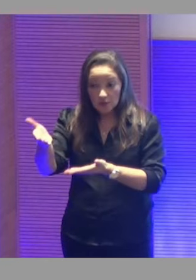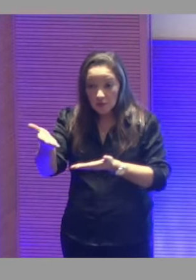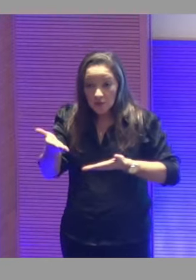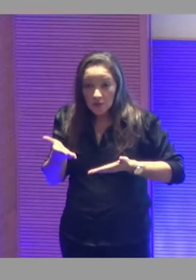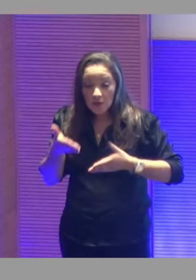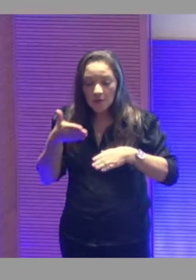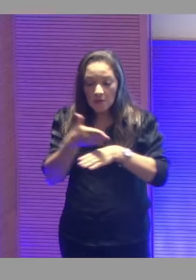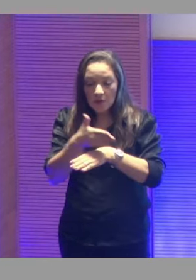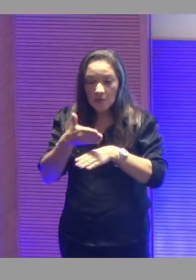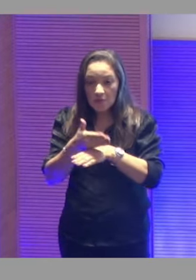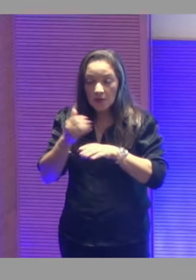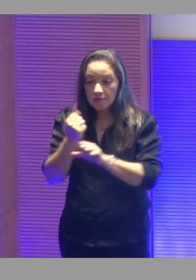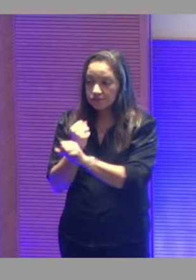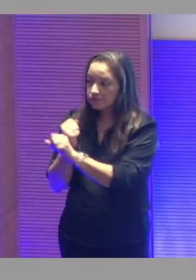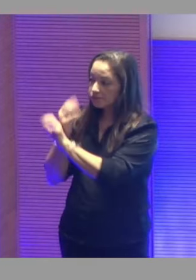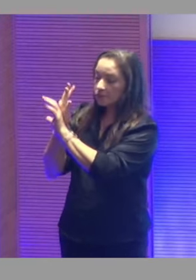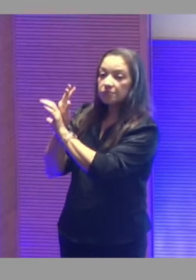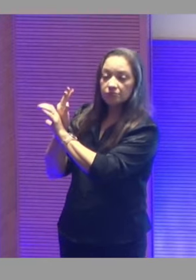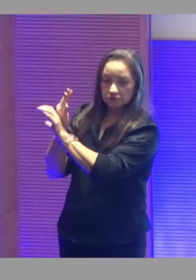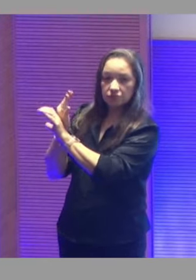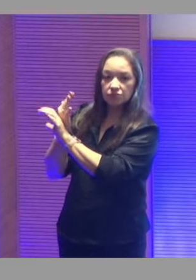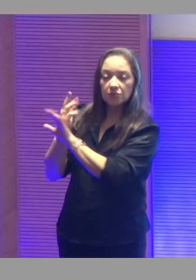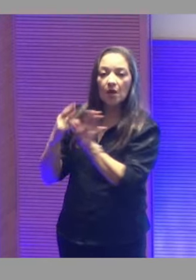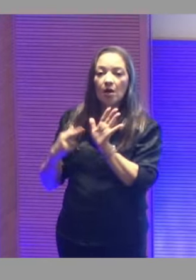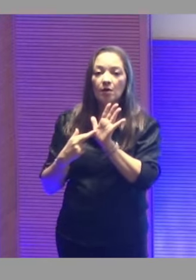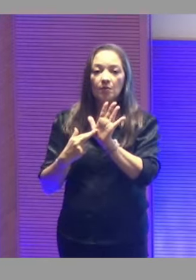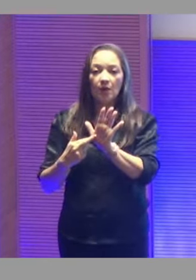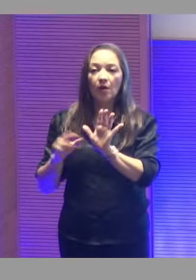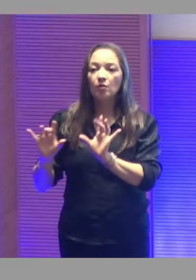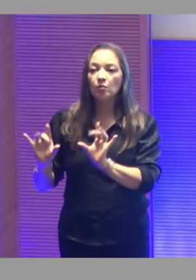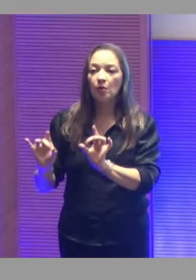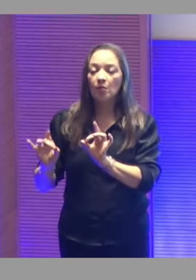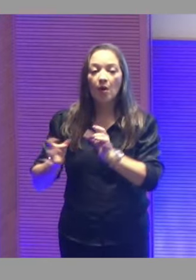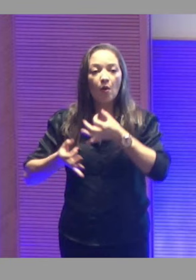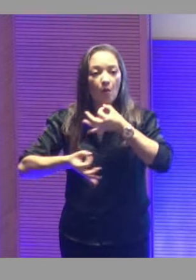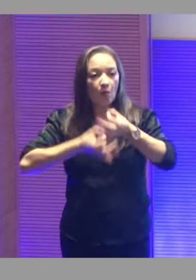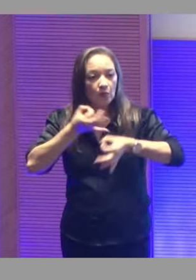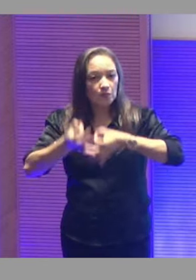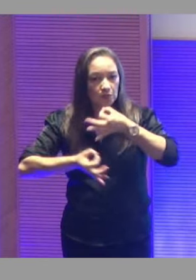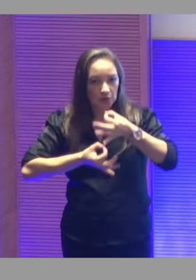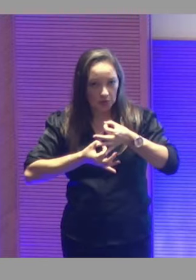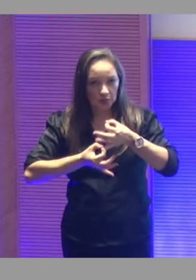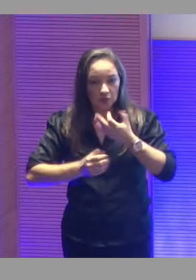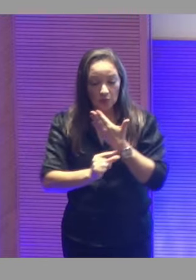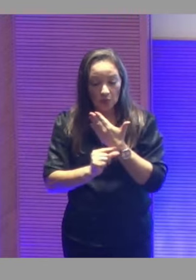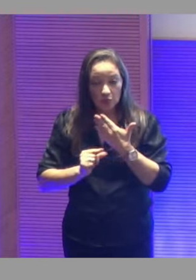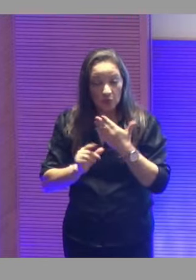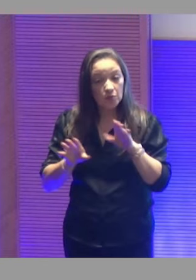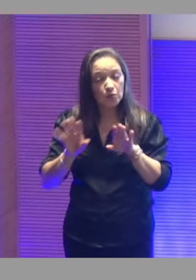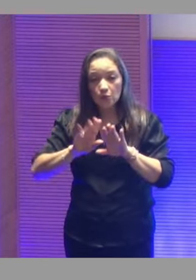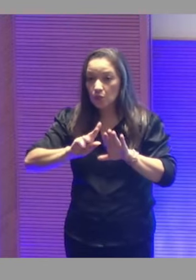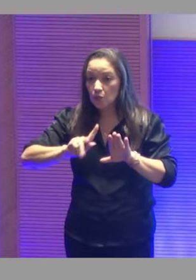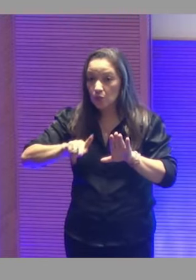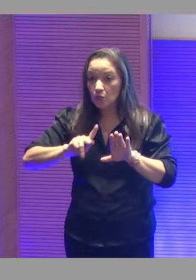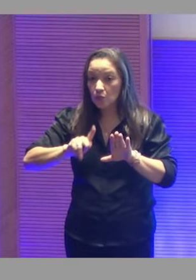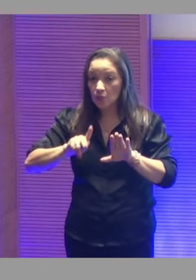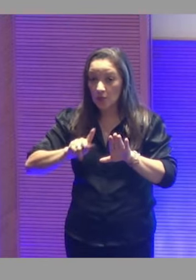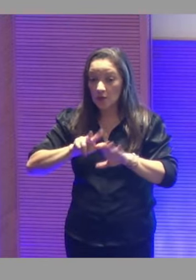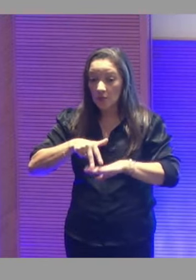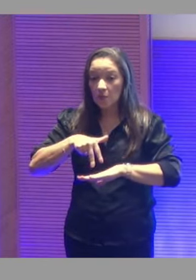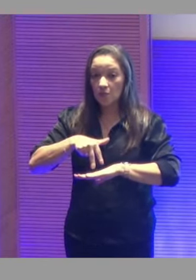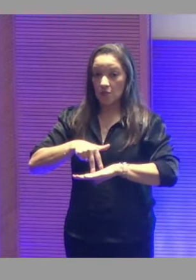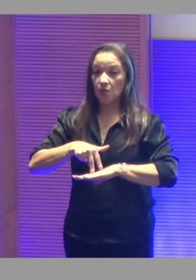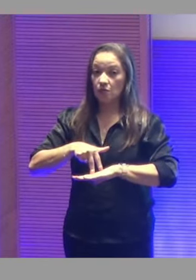eventos e transmissões online representam exclusivamente as opiniões dos seus autores e não necessariamente a posição